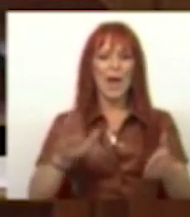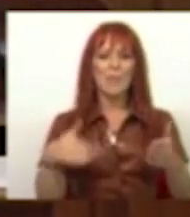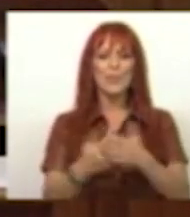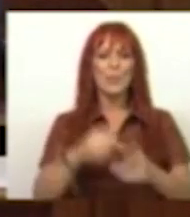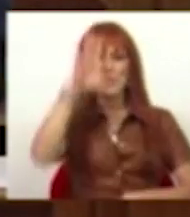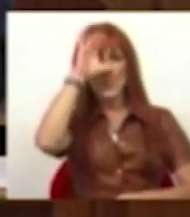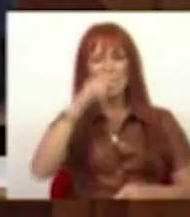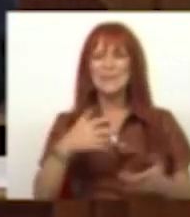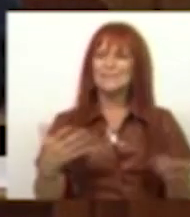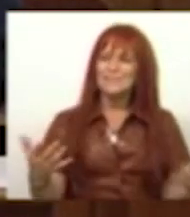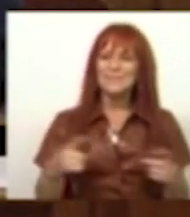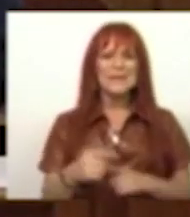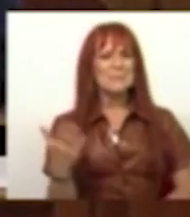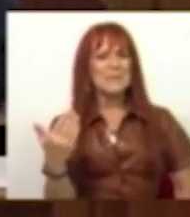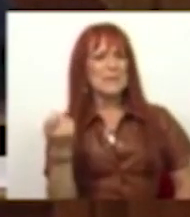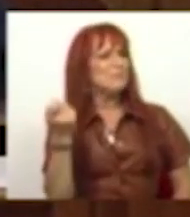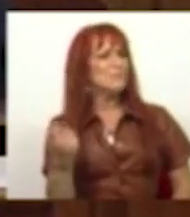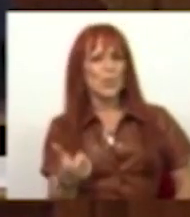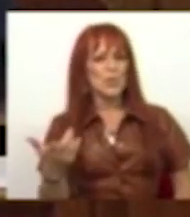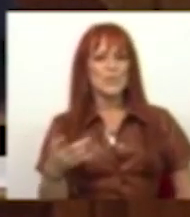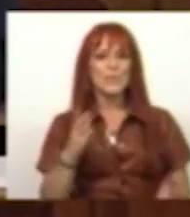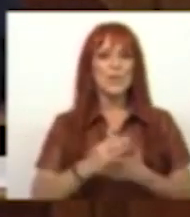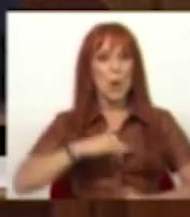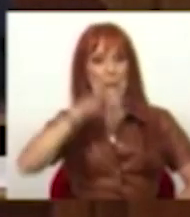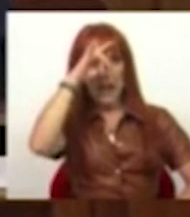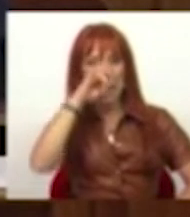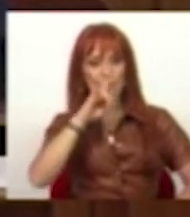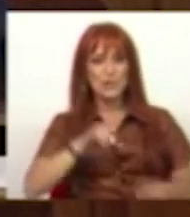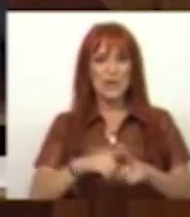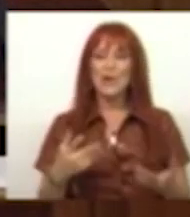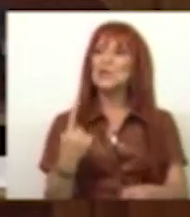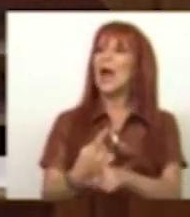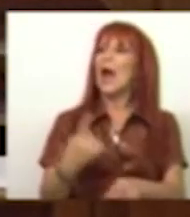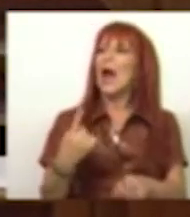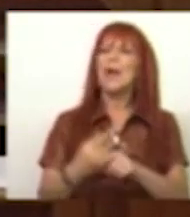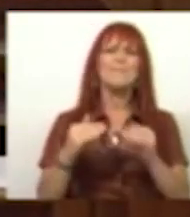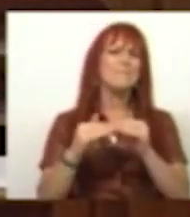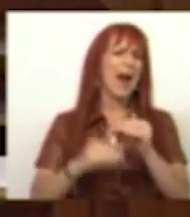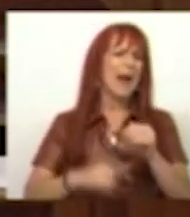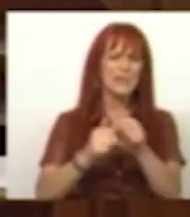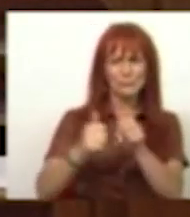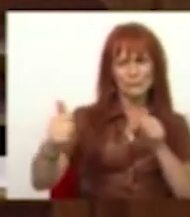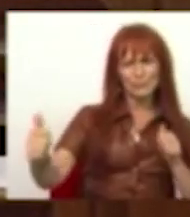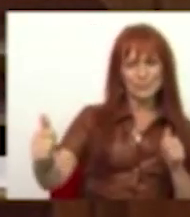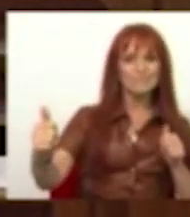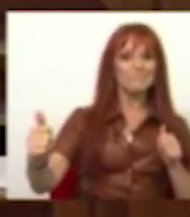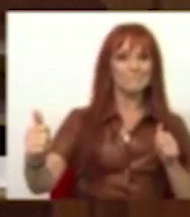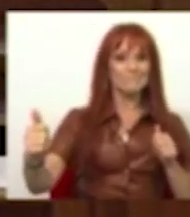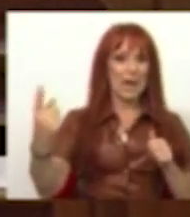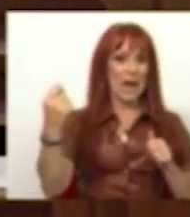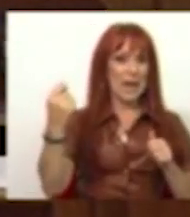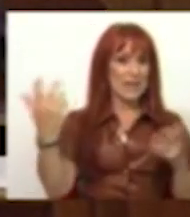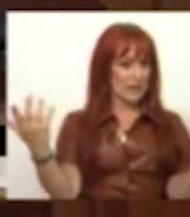proposta do Governo é manifestamente insuficiente, basta lembrar que vamos ficar ainda mais distantes, em